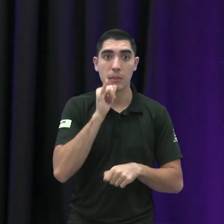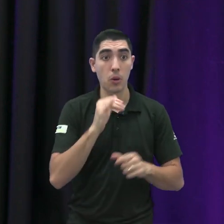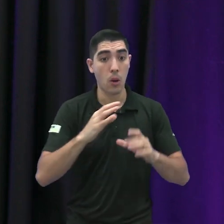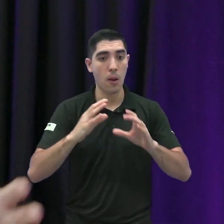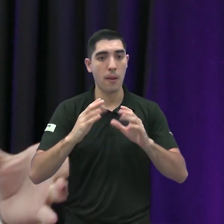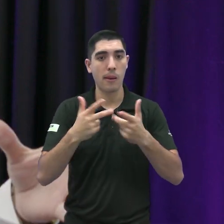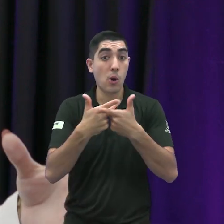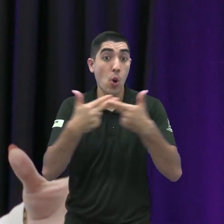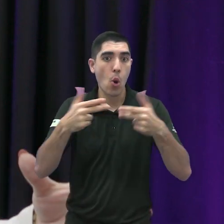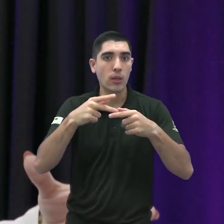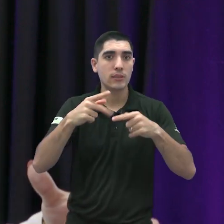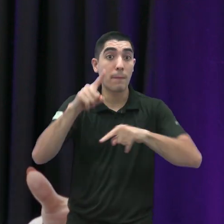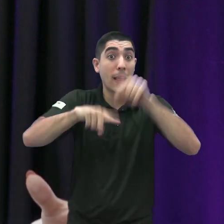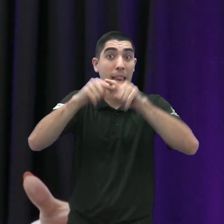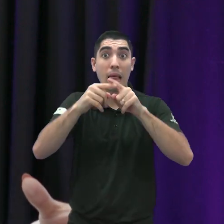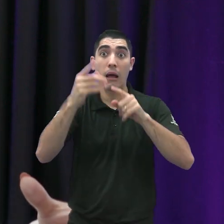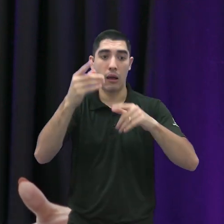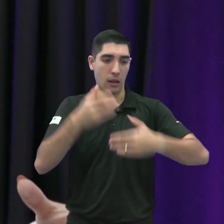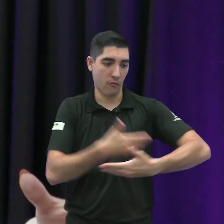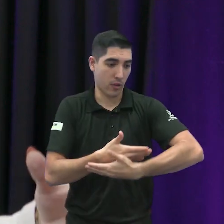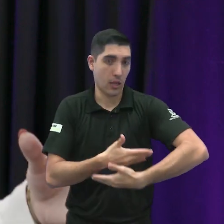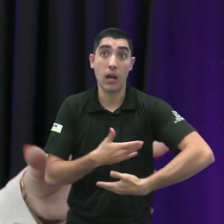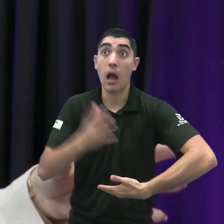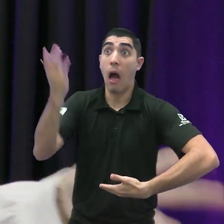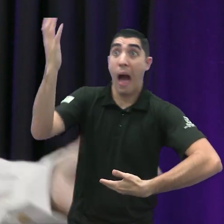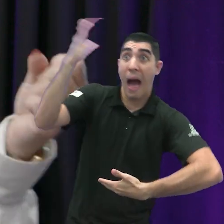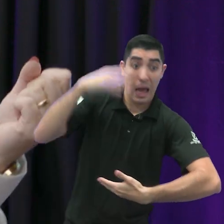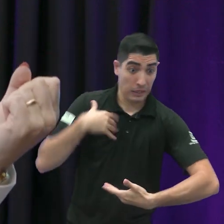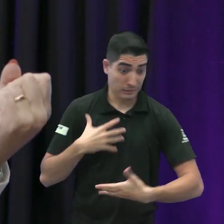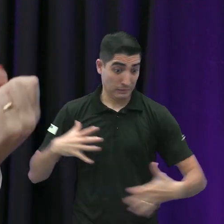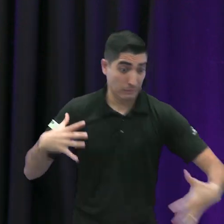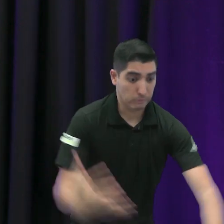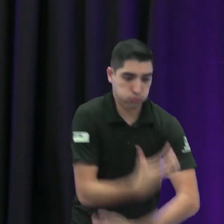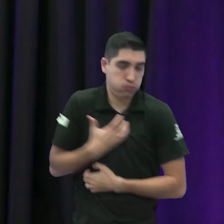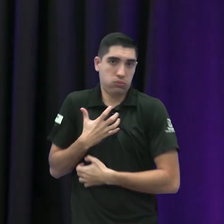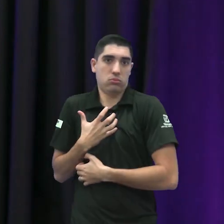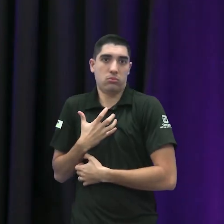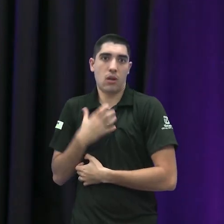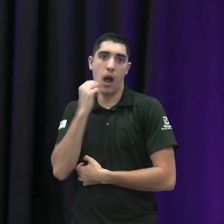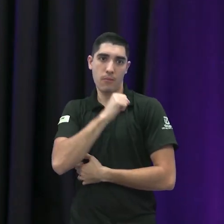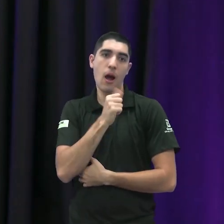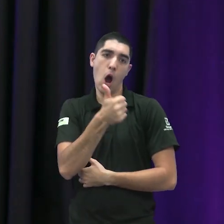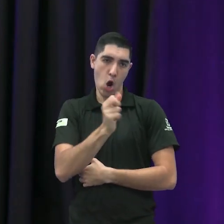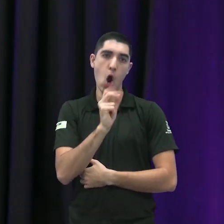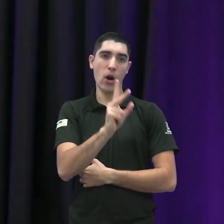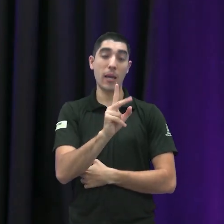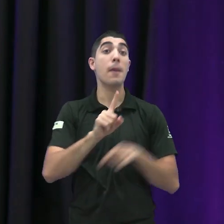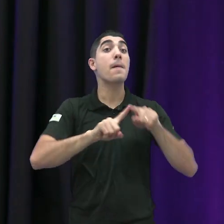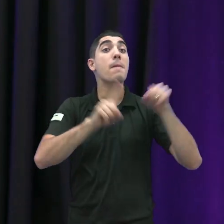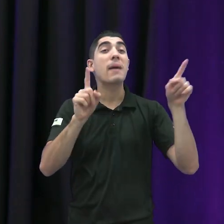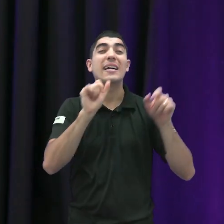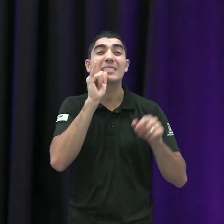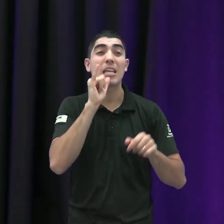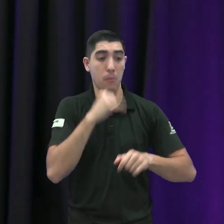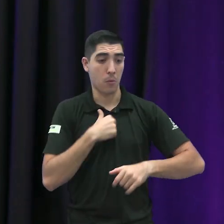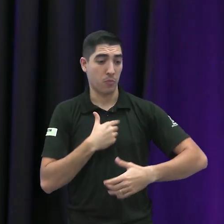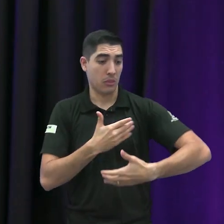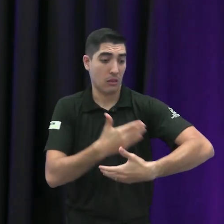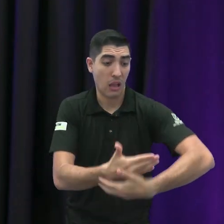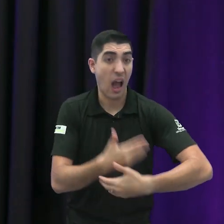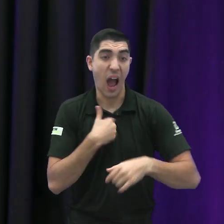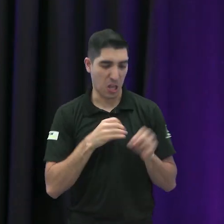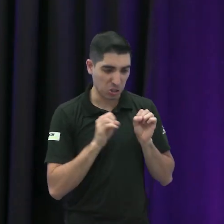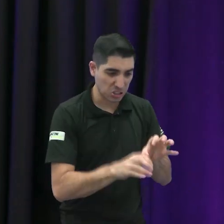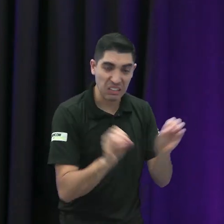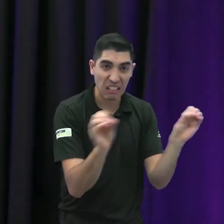Quando eu vejo que vai cair um objeto na cabeça da minha filha, e eu tiro ela correndo, porque não tem tempo de educar. Agora, é super proteção quando